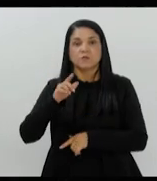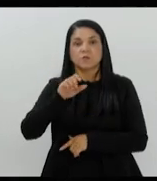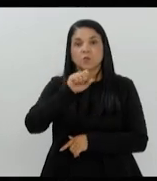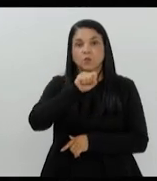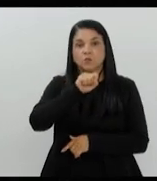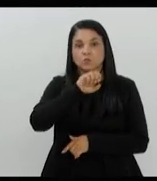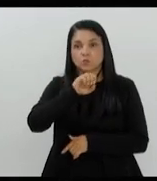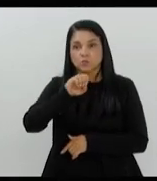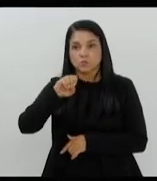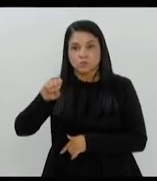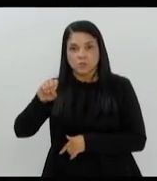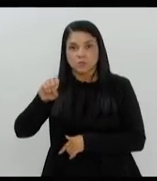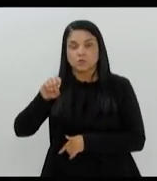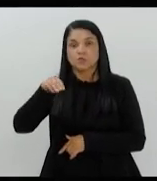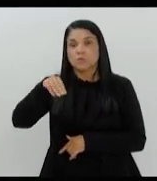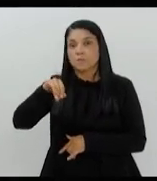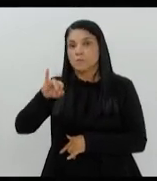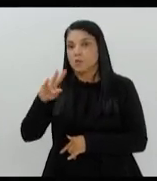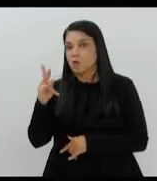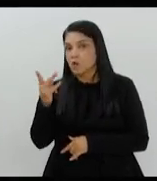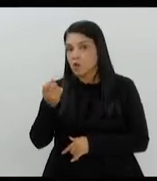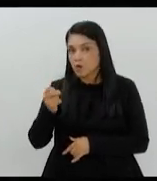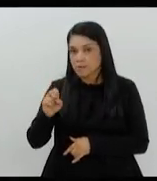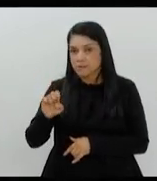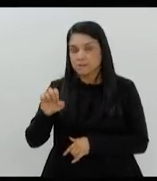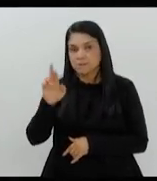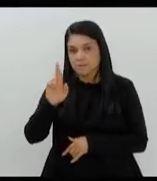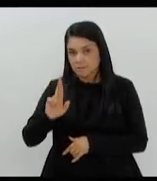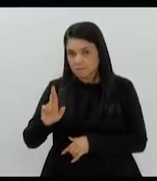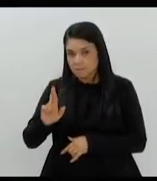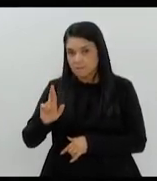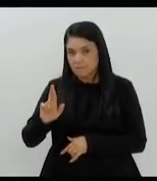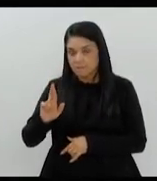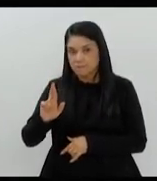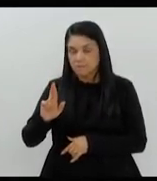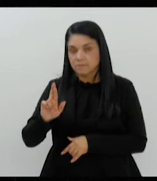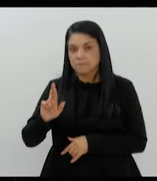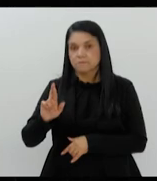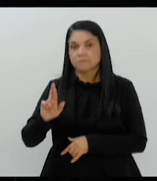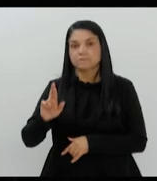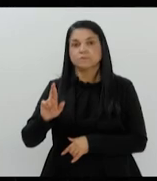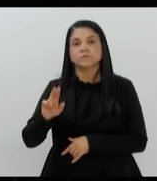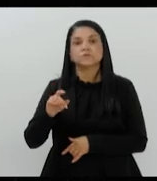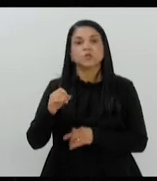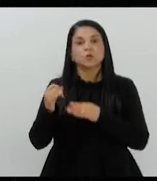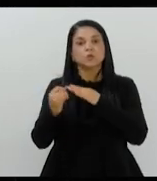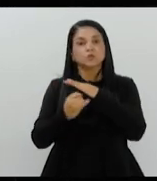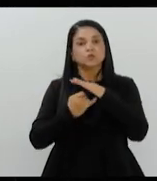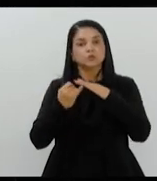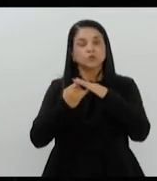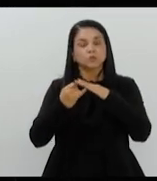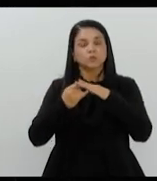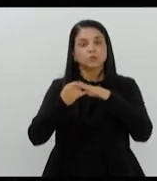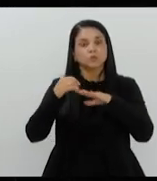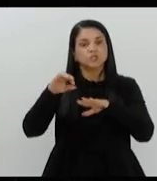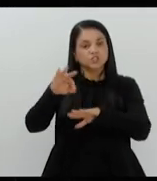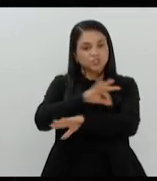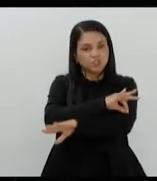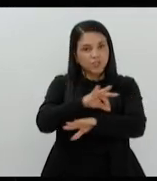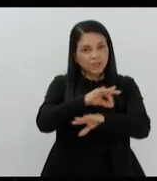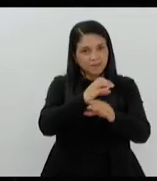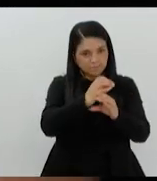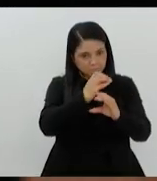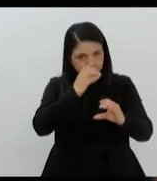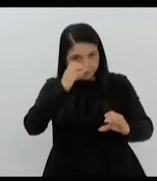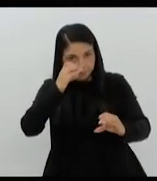reais, 800 milhões de reais, que quer fazer o Instituto de Engenharia e Arquitetura